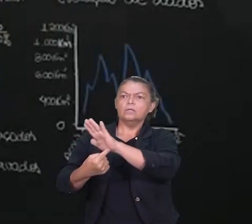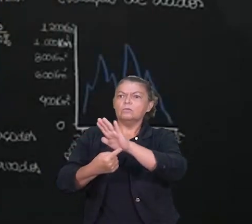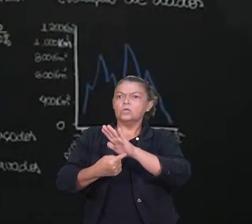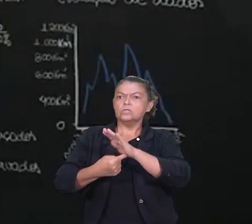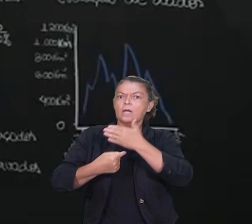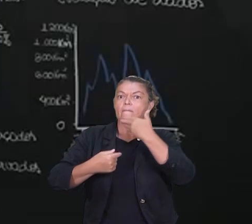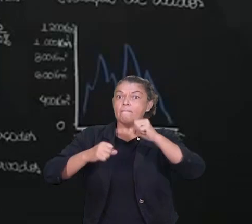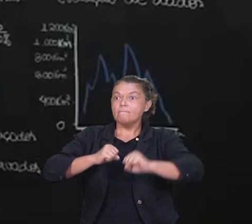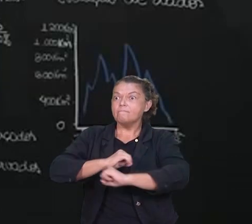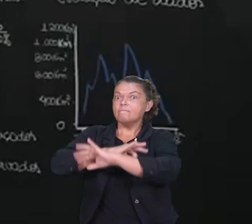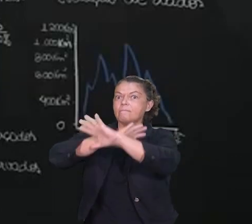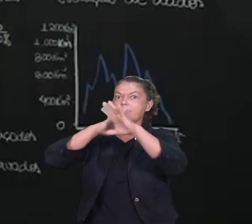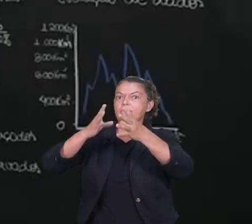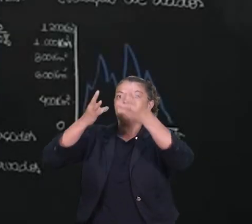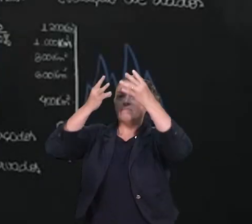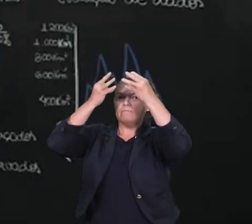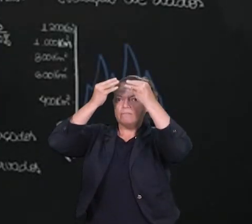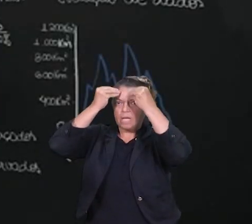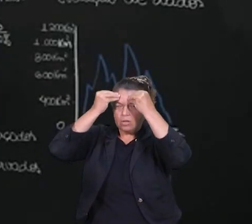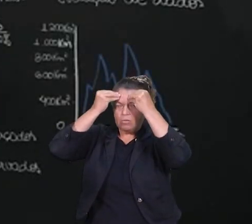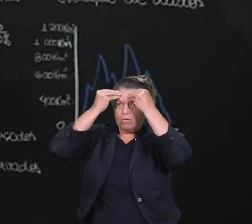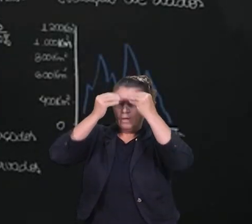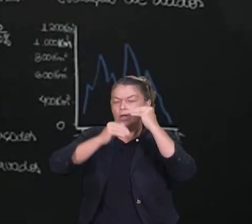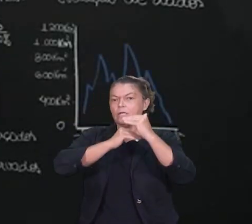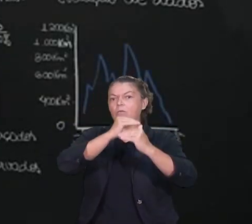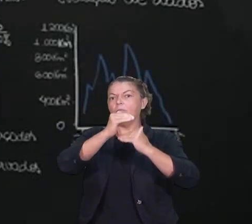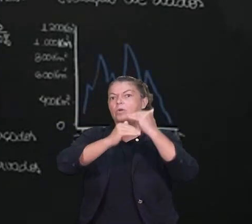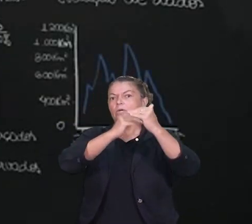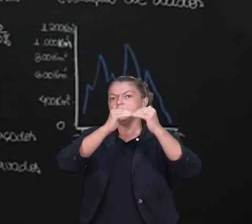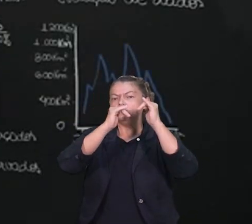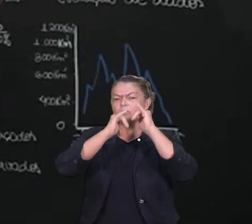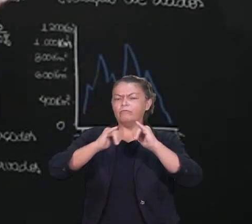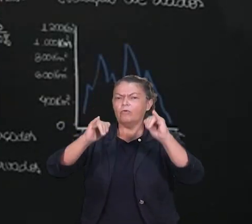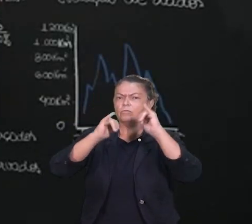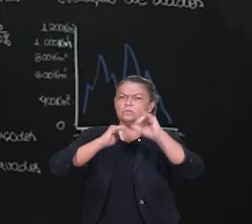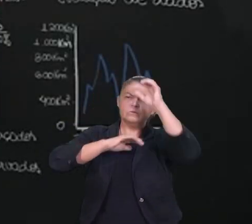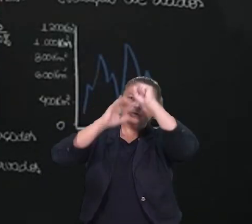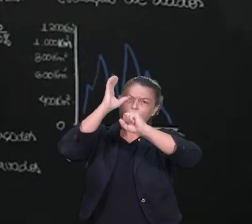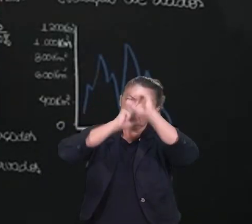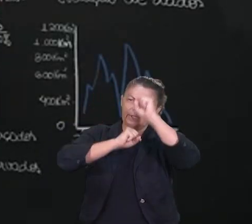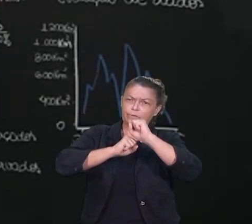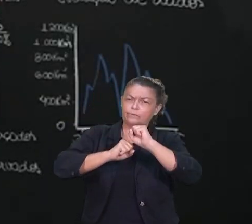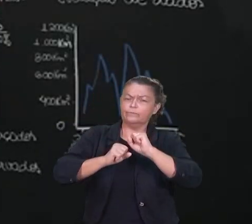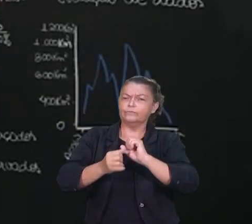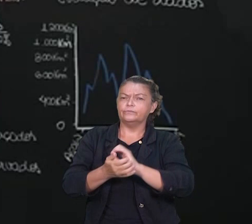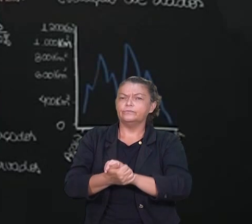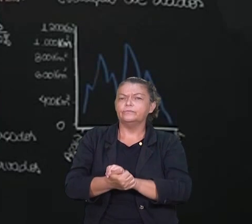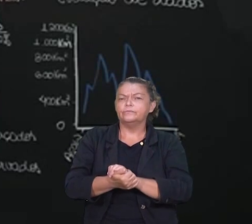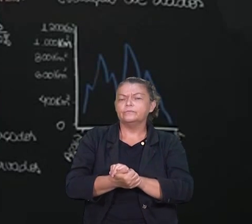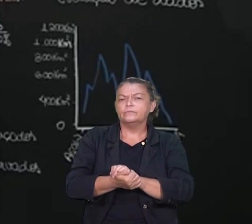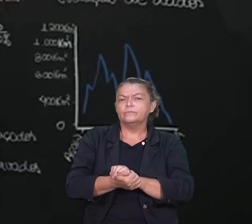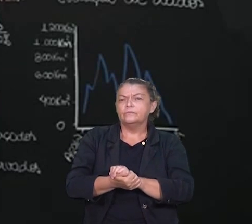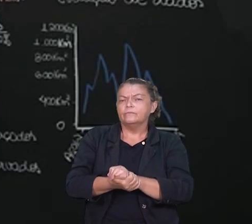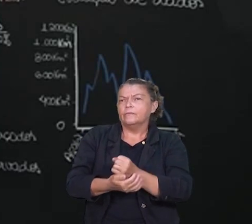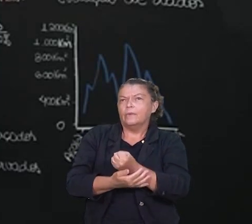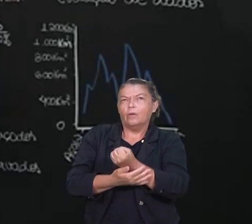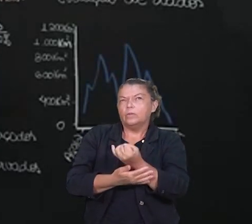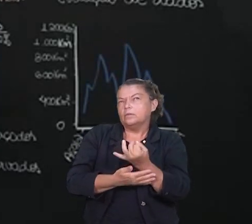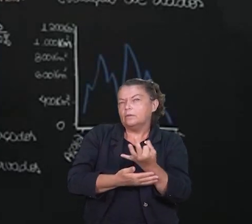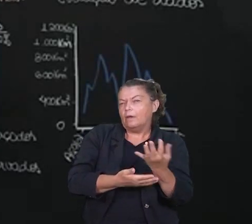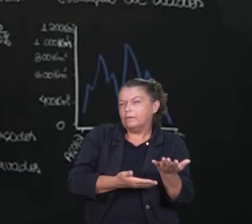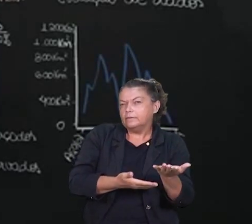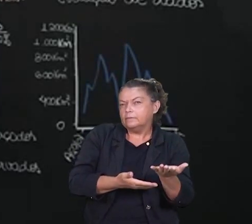melhor. Normalmente vai ser uma progressão de um determinado fator. Vamos dizer lá, tipo, a